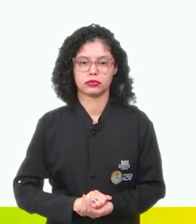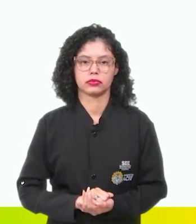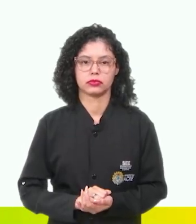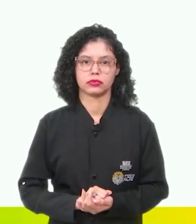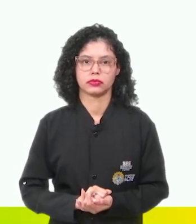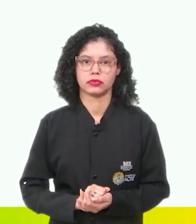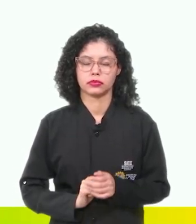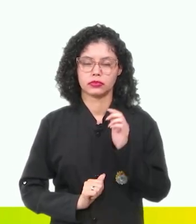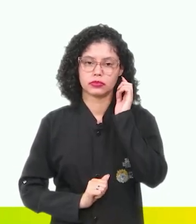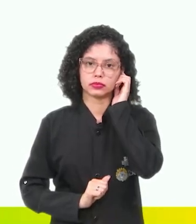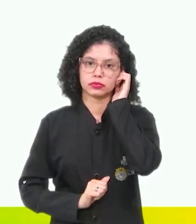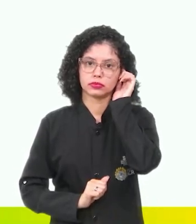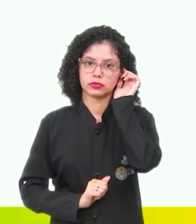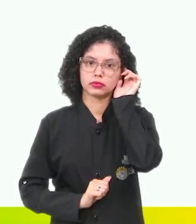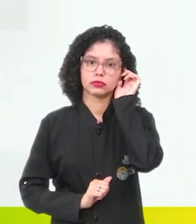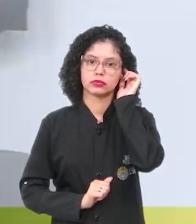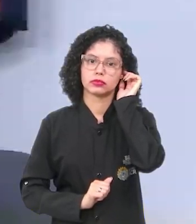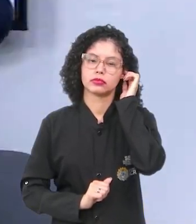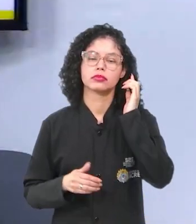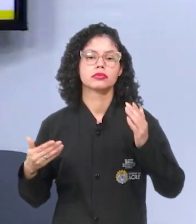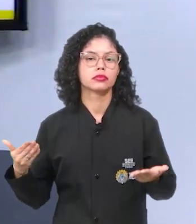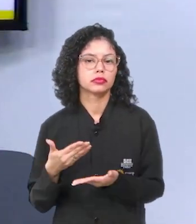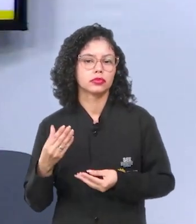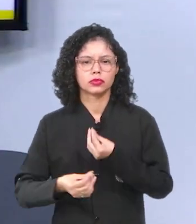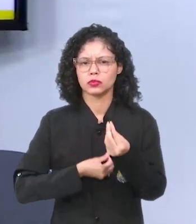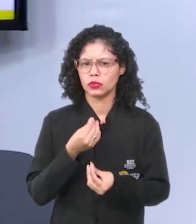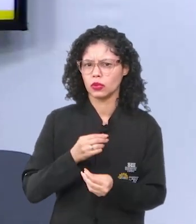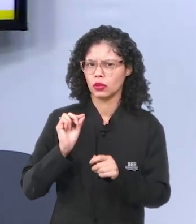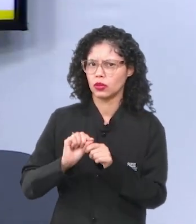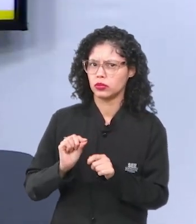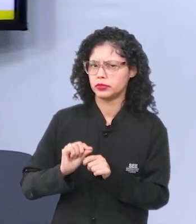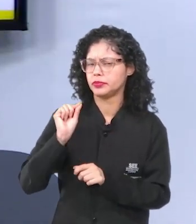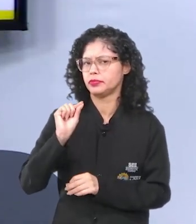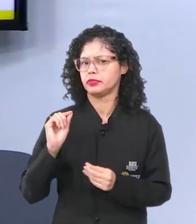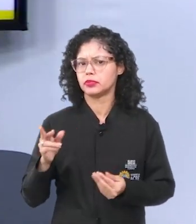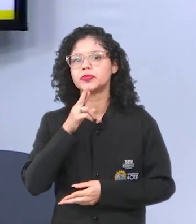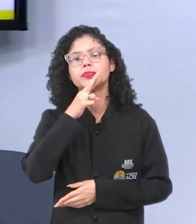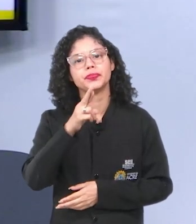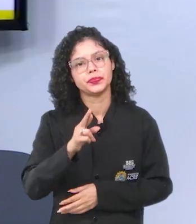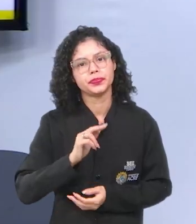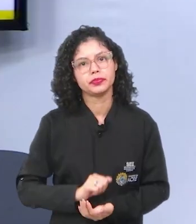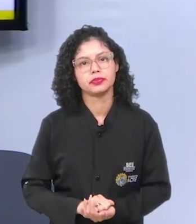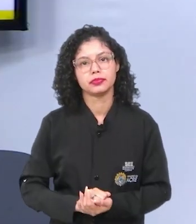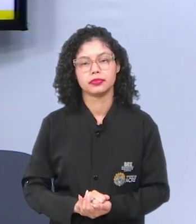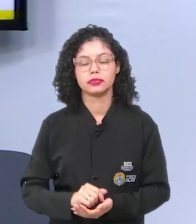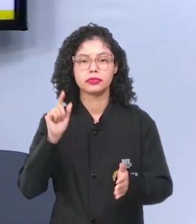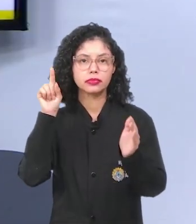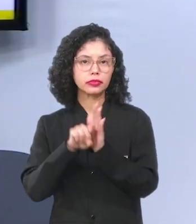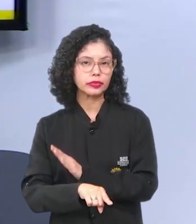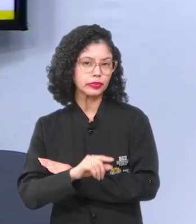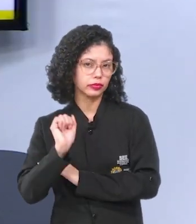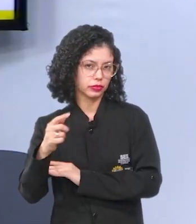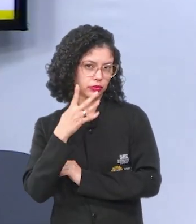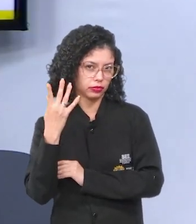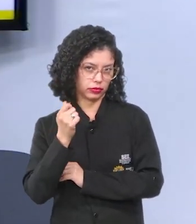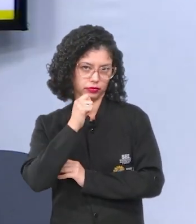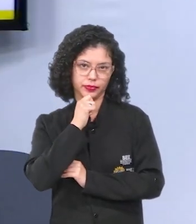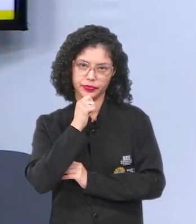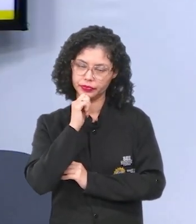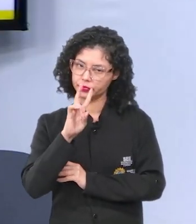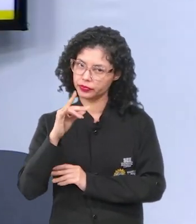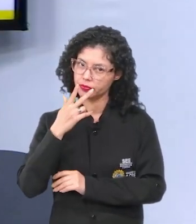Rzinho. Agora eu faço como esse cálculo? Aí eu te pergunto, quantas vezes